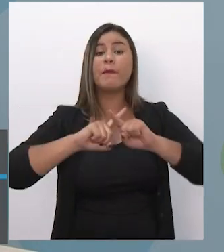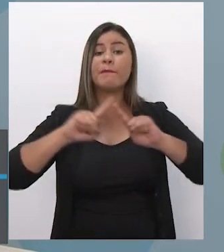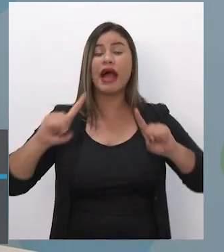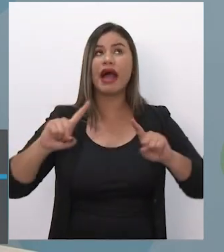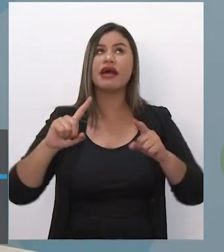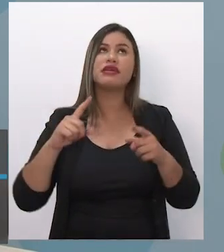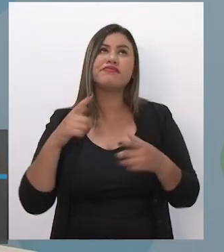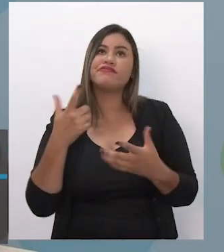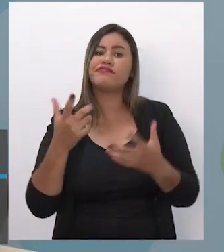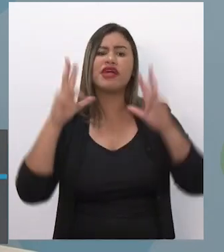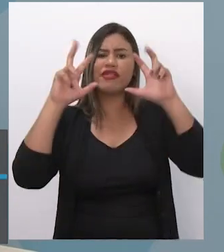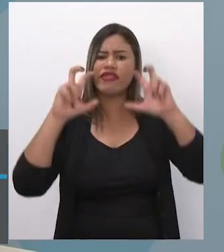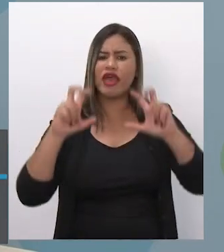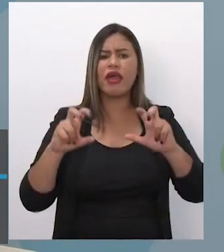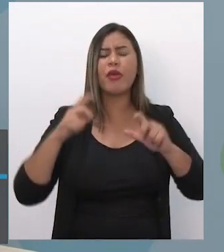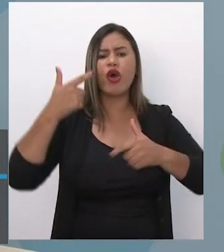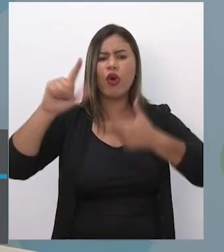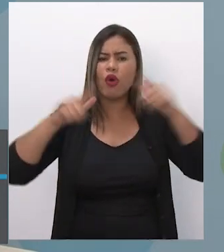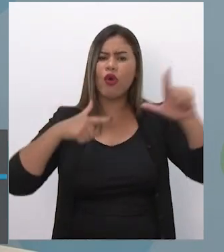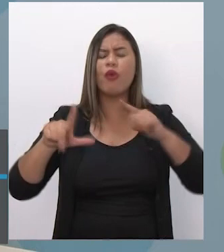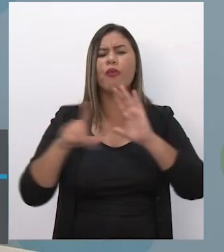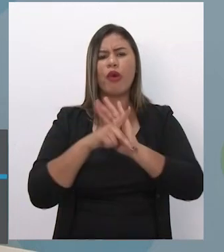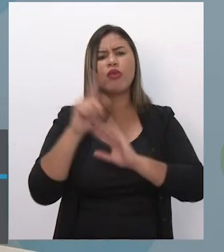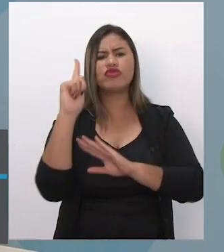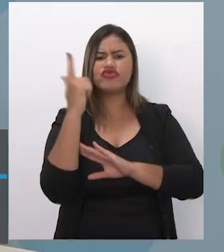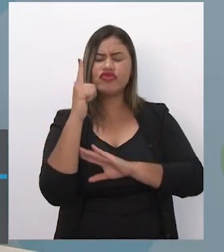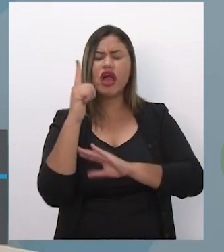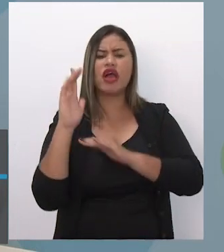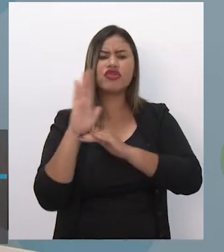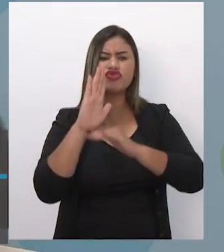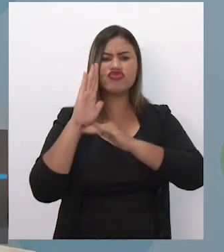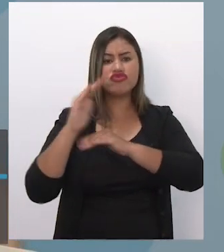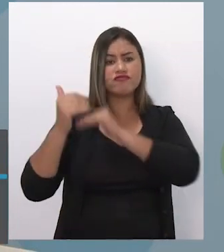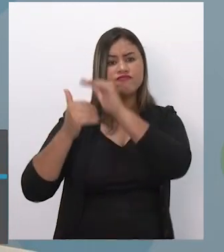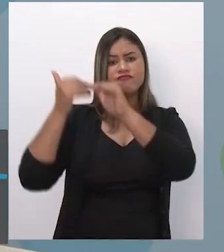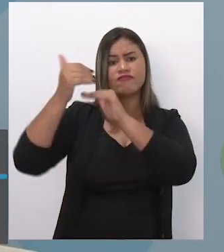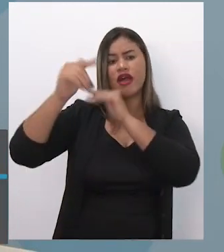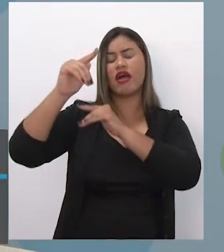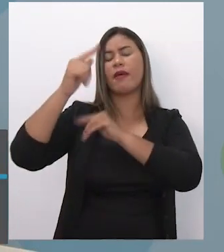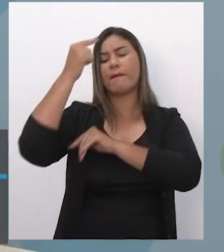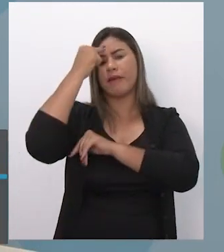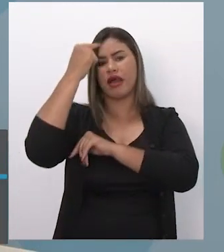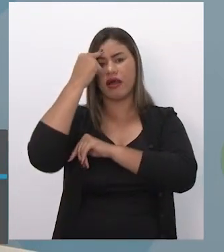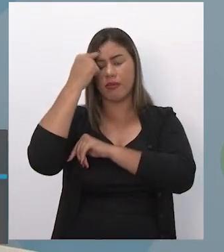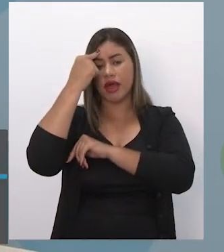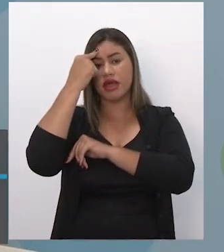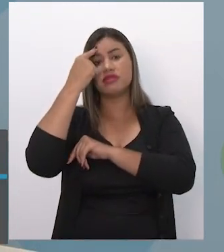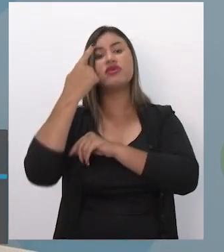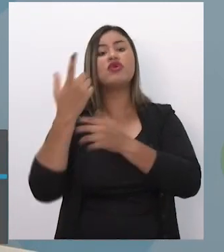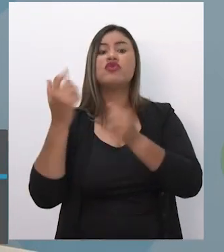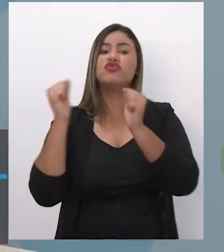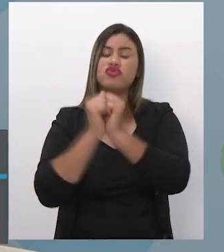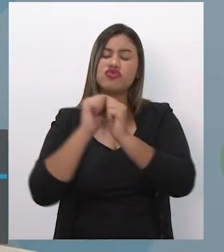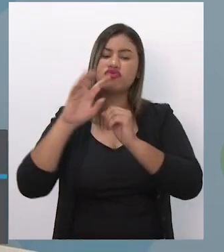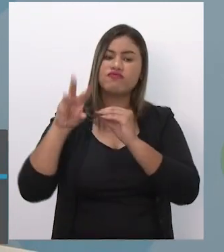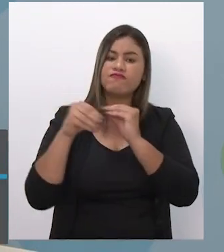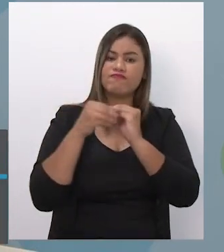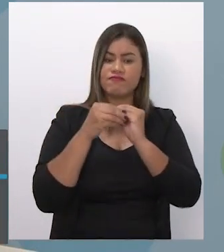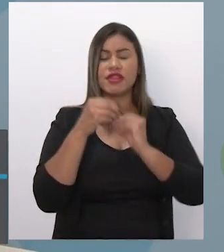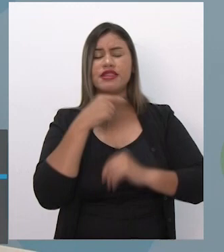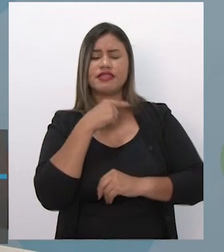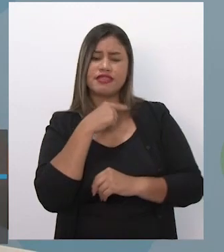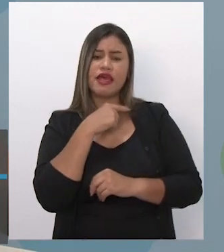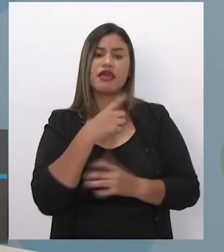que possibilitaram aí a construção do pensamento geográfico, elas também vão estar embutidas direta ou indiretamente,